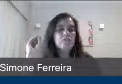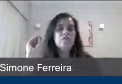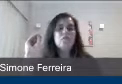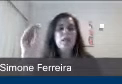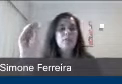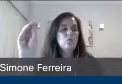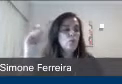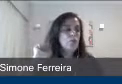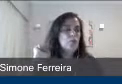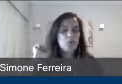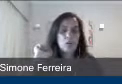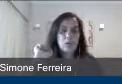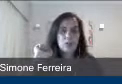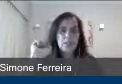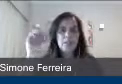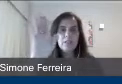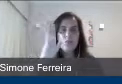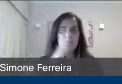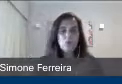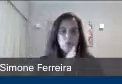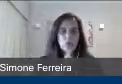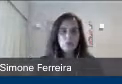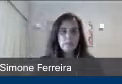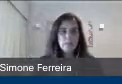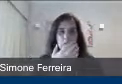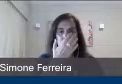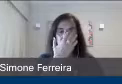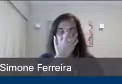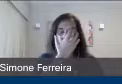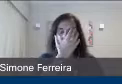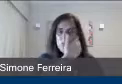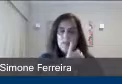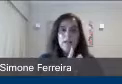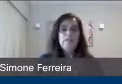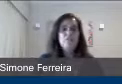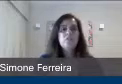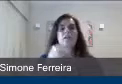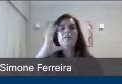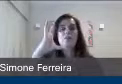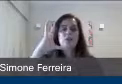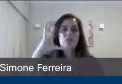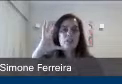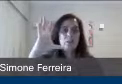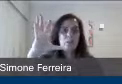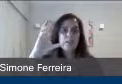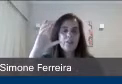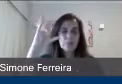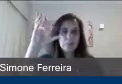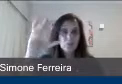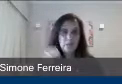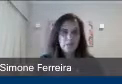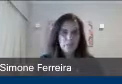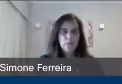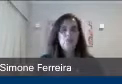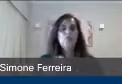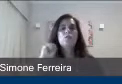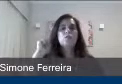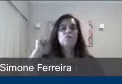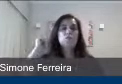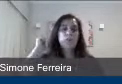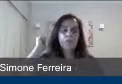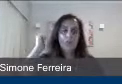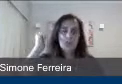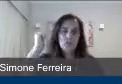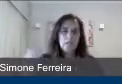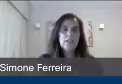vantagens de estudar no Community College. Então, assim, todos os dias, se vocês forem no nosso site, em uma agenda no site, vocês vão ver essas informações,